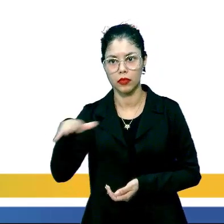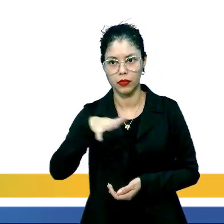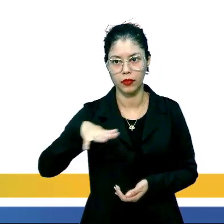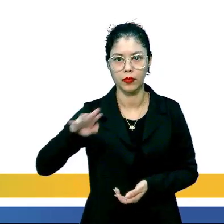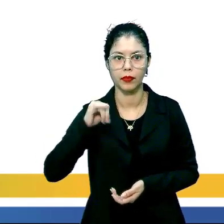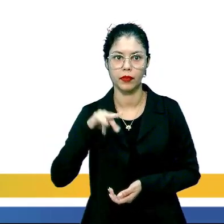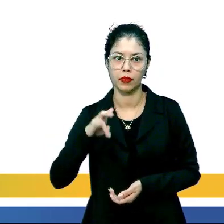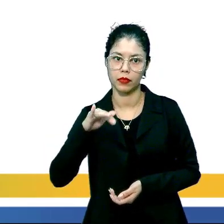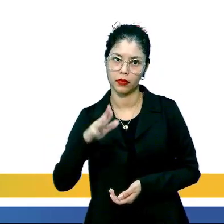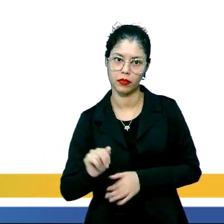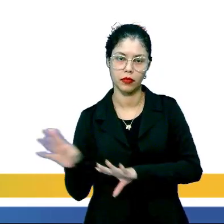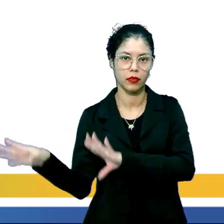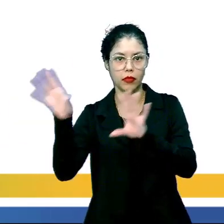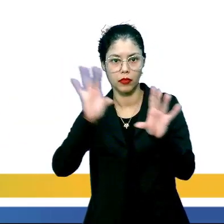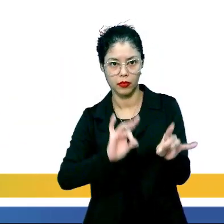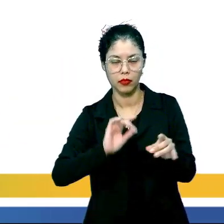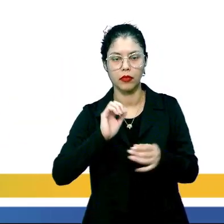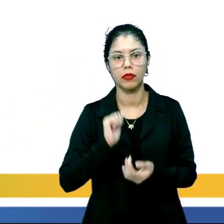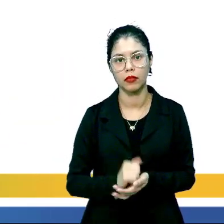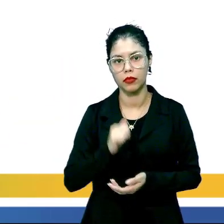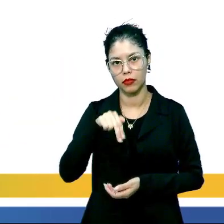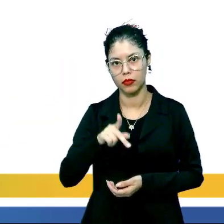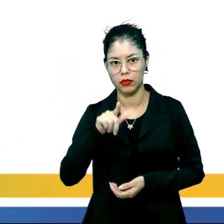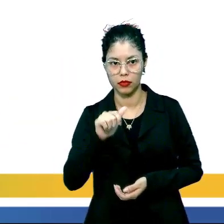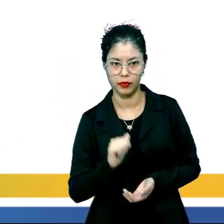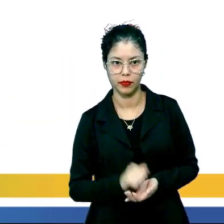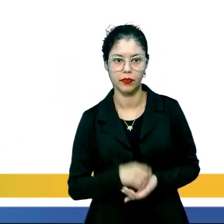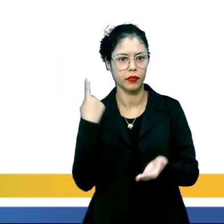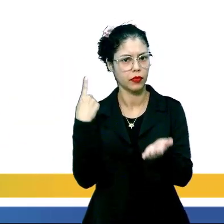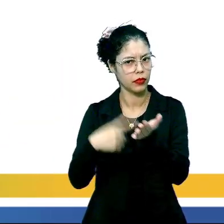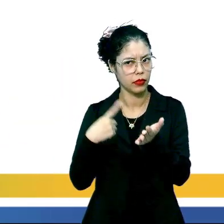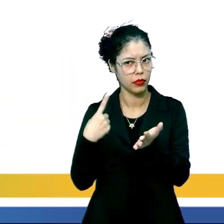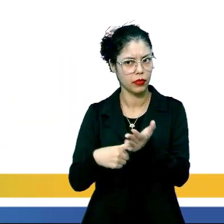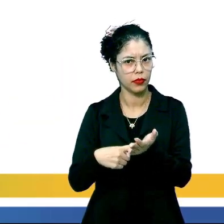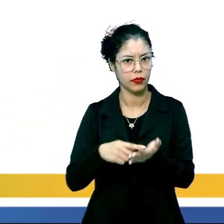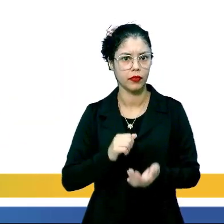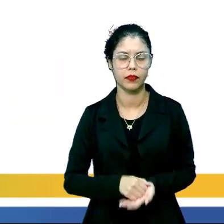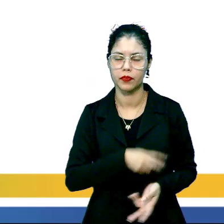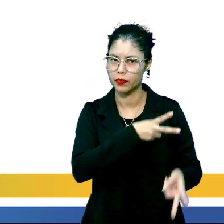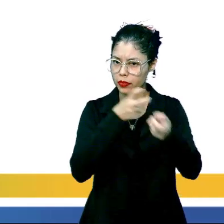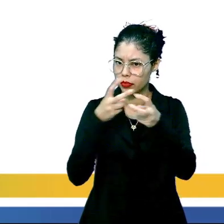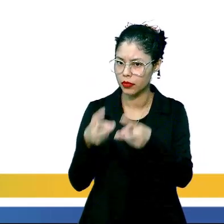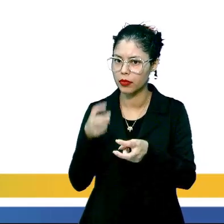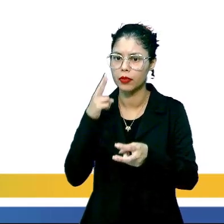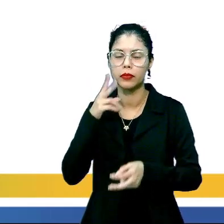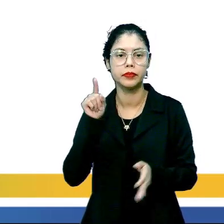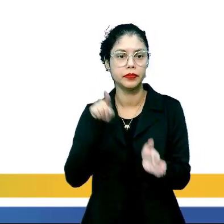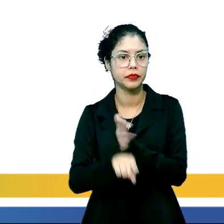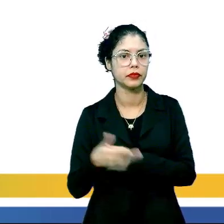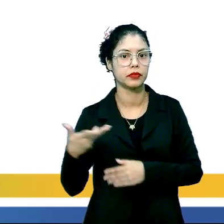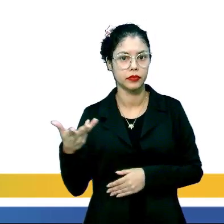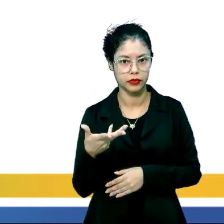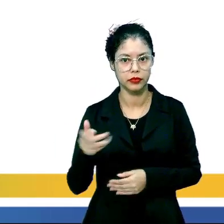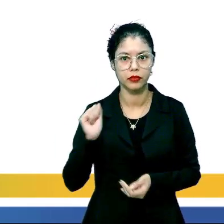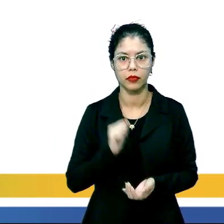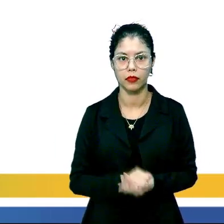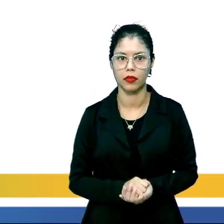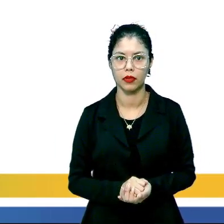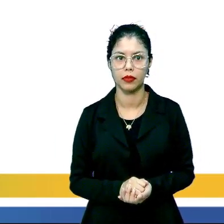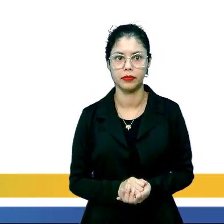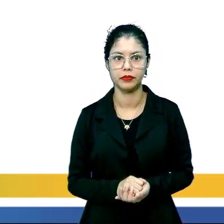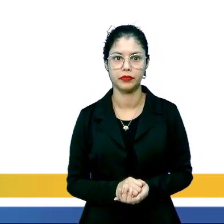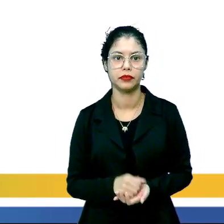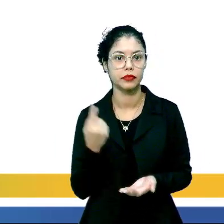por campos magnéticos através do anel. Notem agora a pergunta com base no texto do